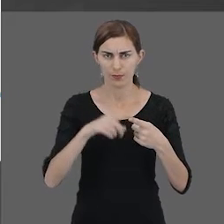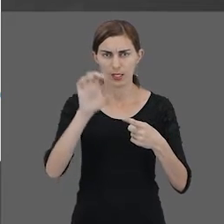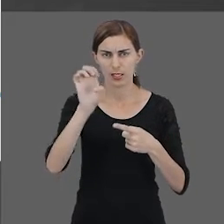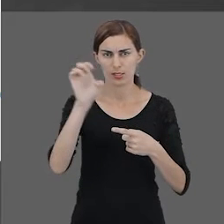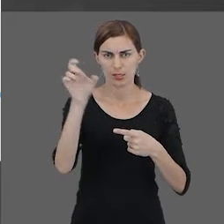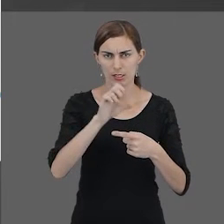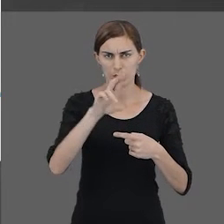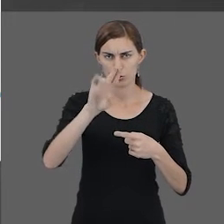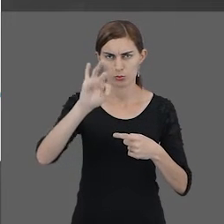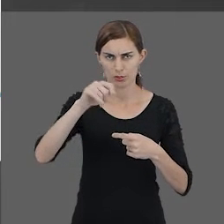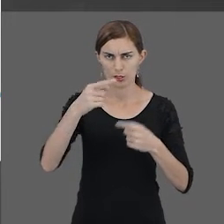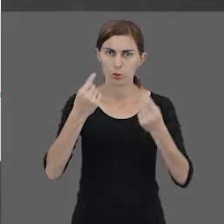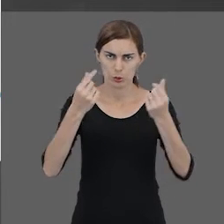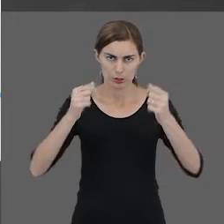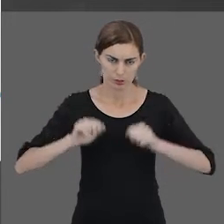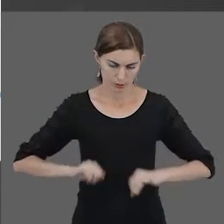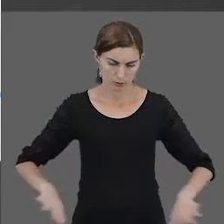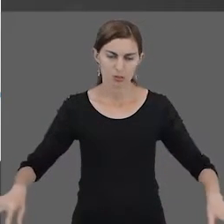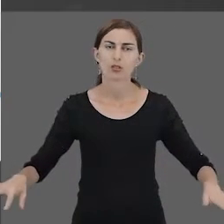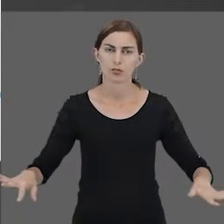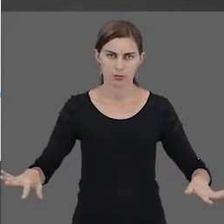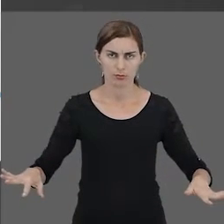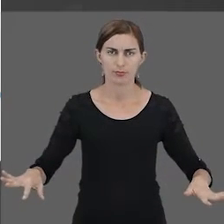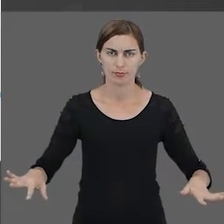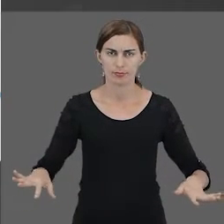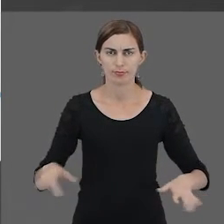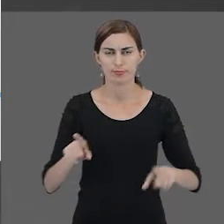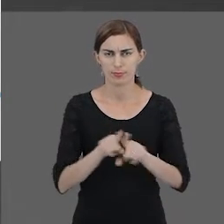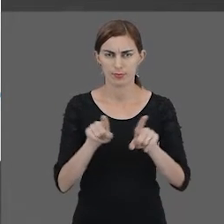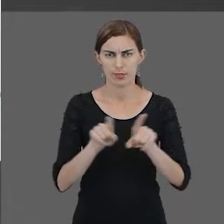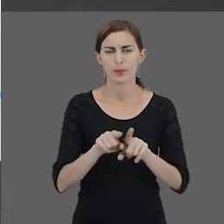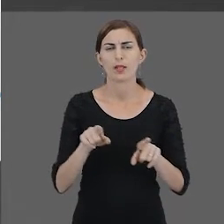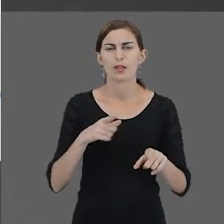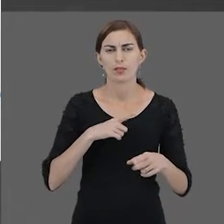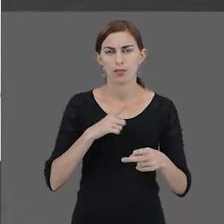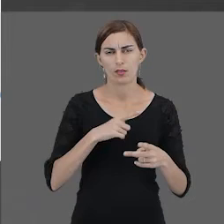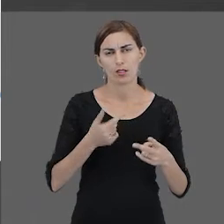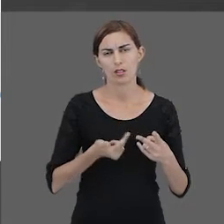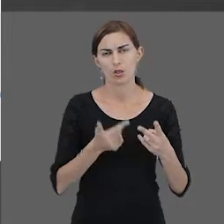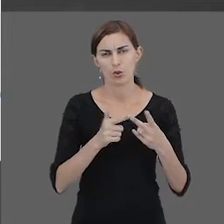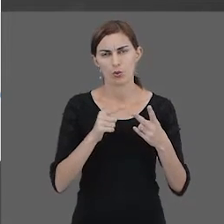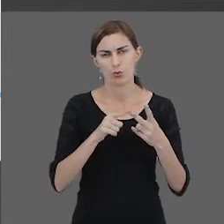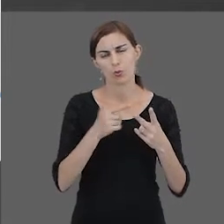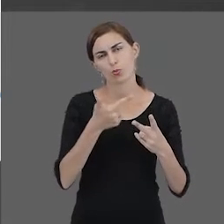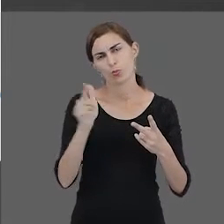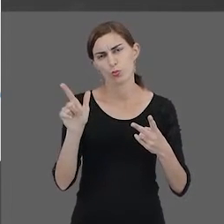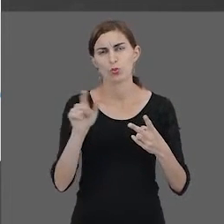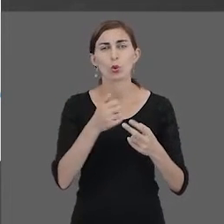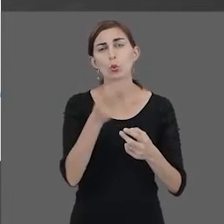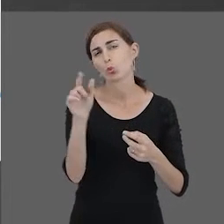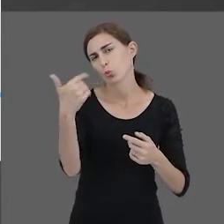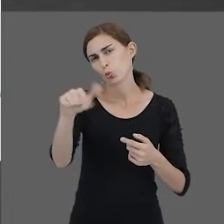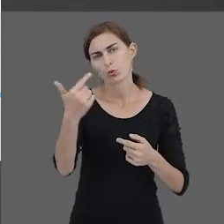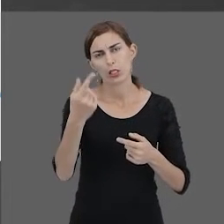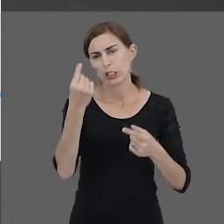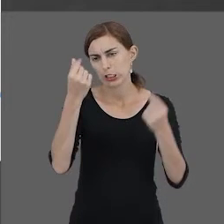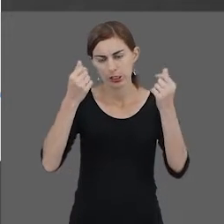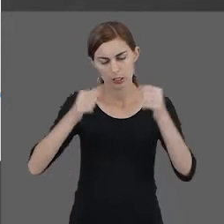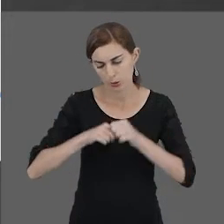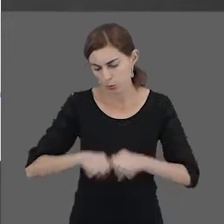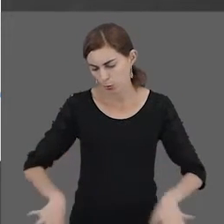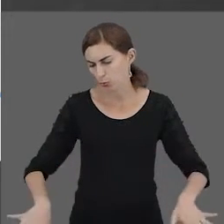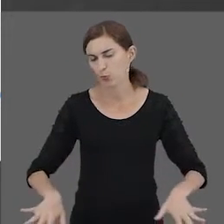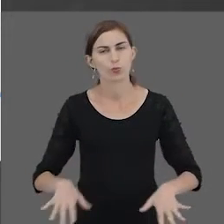execução da despesa, quando há a execução da despesa, e existe também, vou trazer para vocês, quando não há a execução da